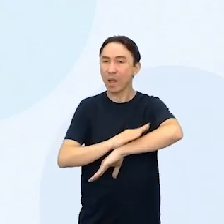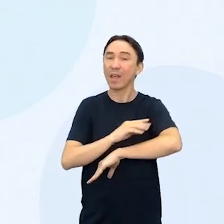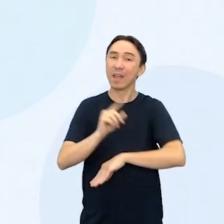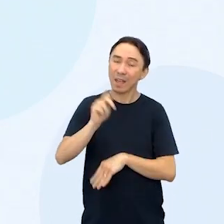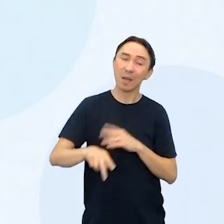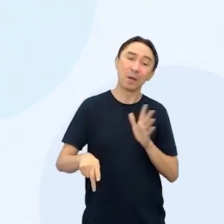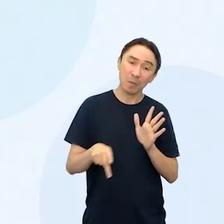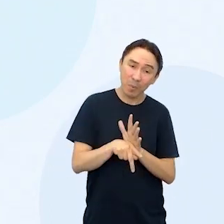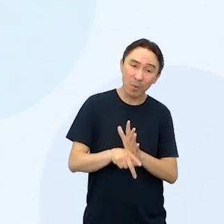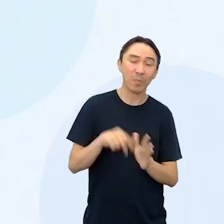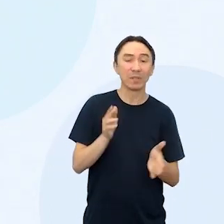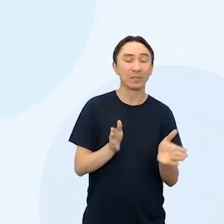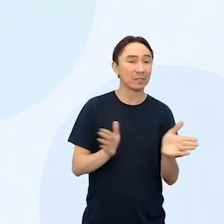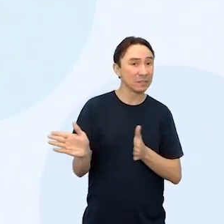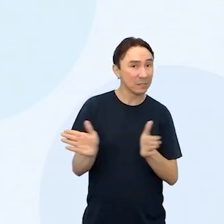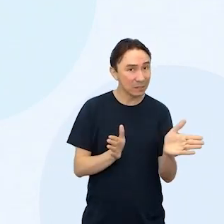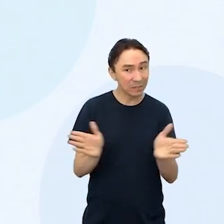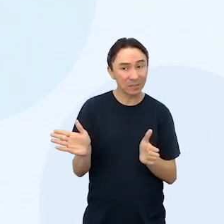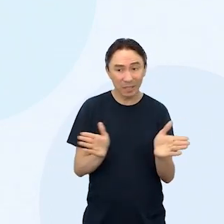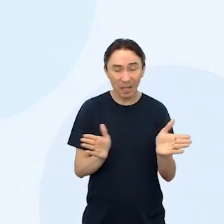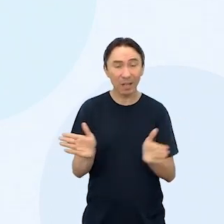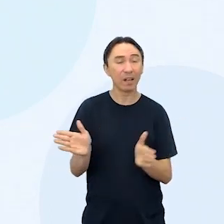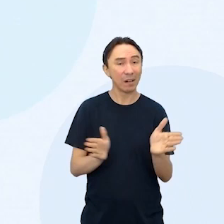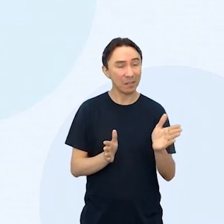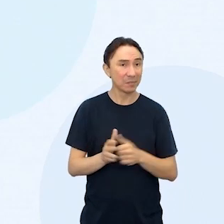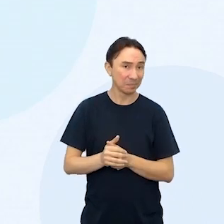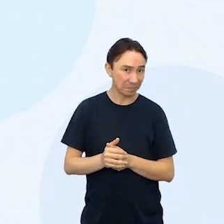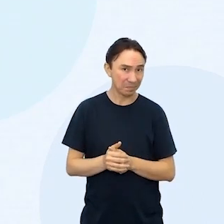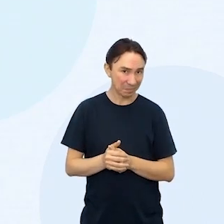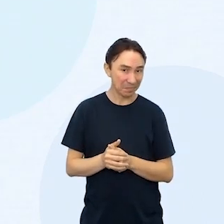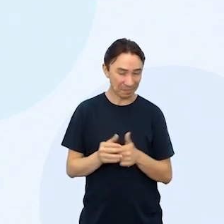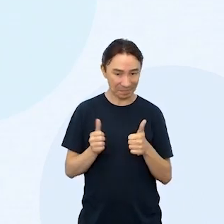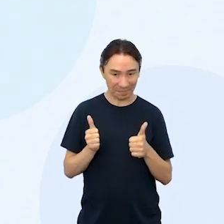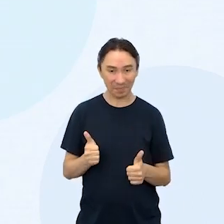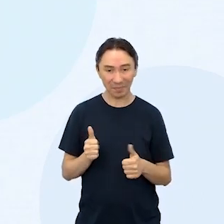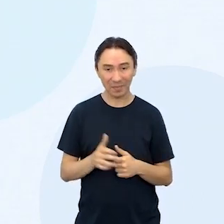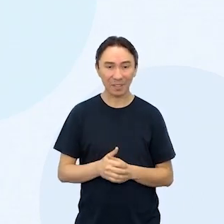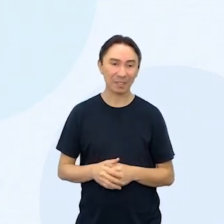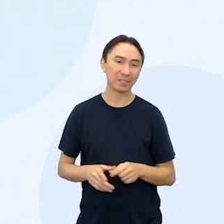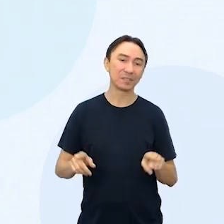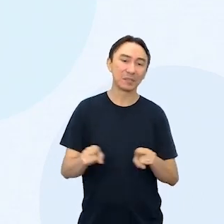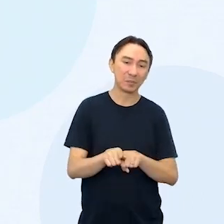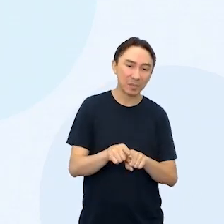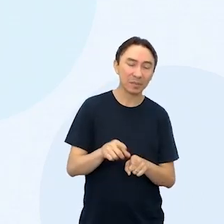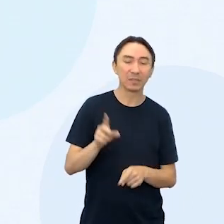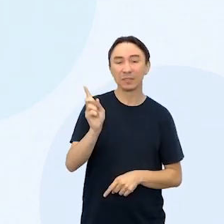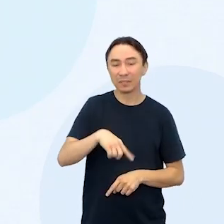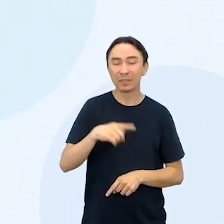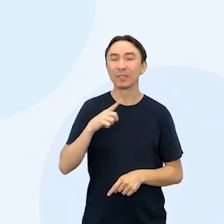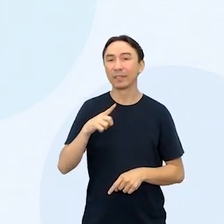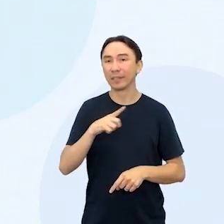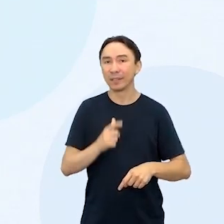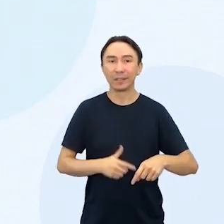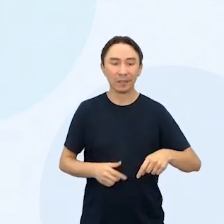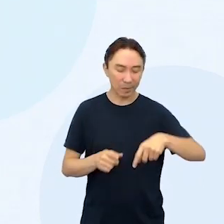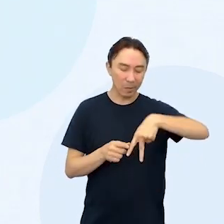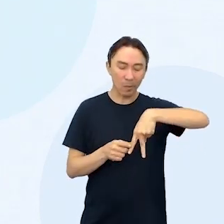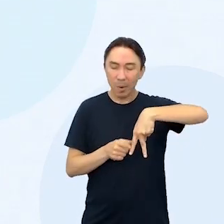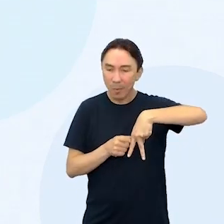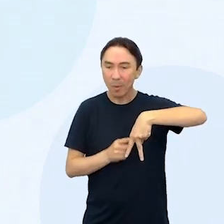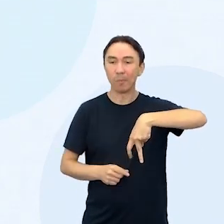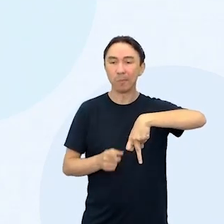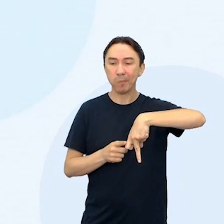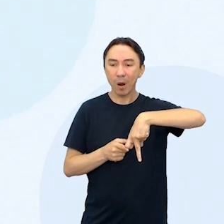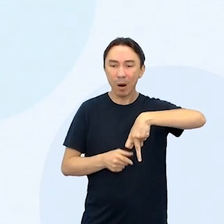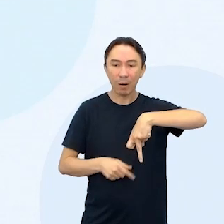arquitetônicos, que diz respeito à mudança de arquitetura mesmo, né? Órtese e prótese, quando o estudante precisa de